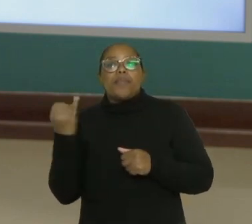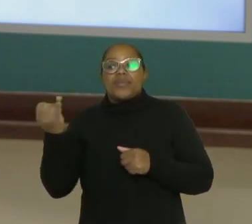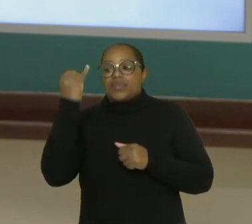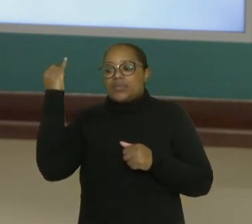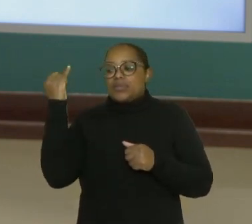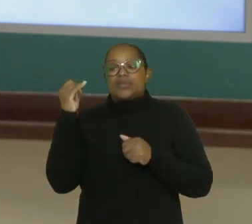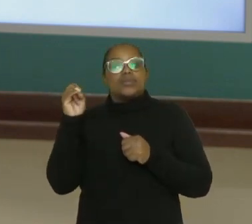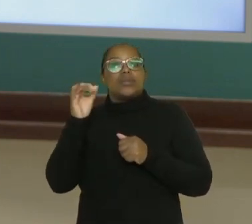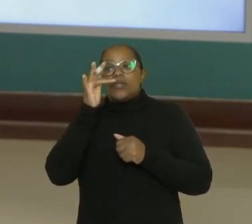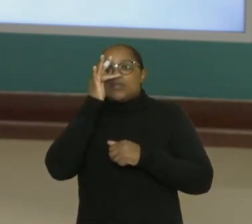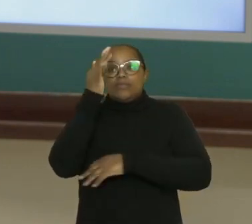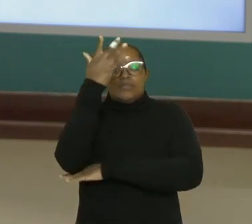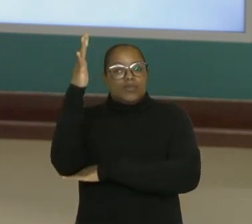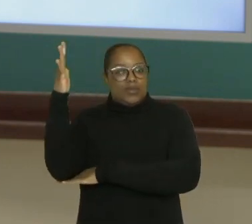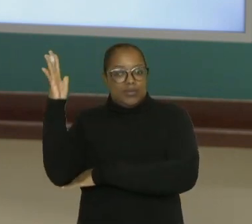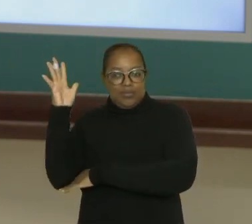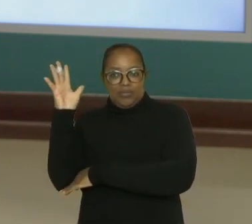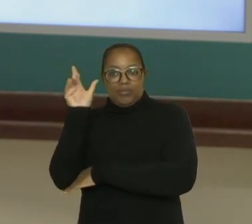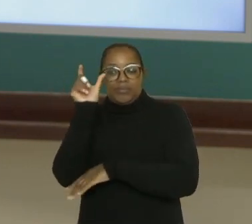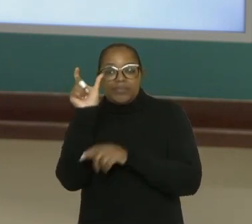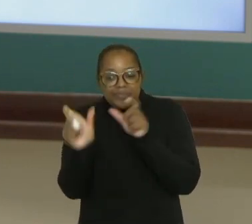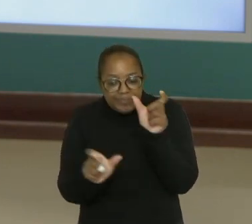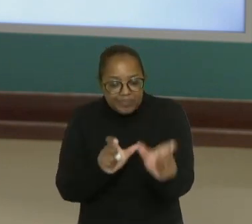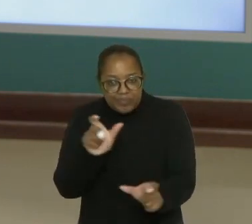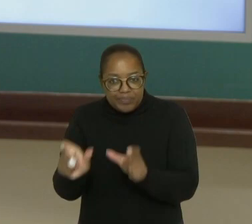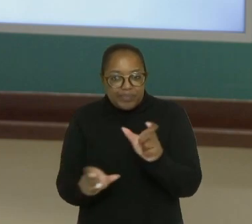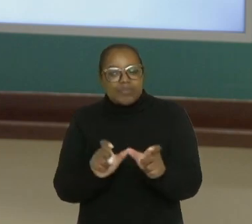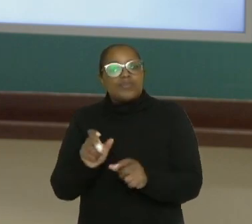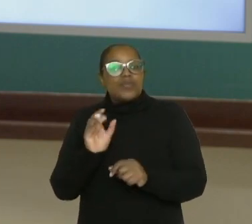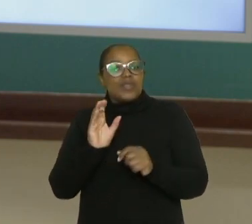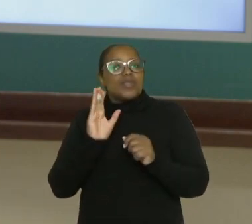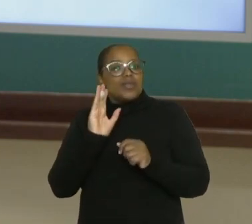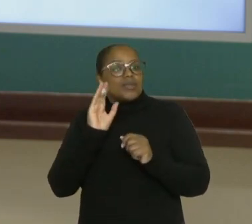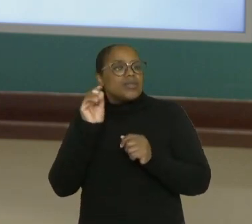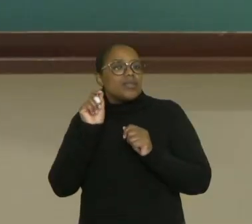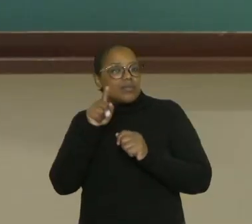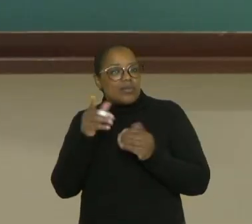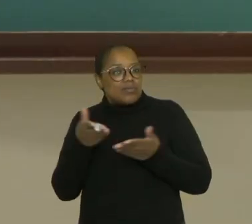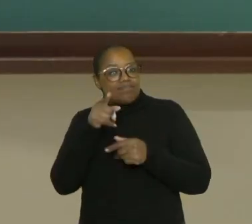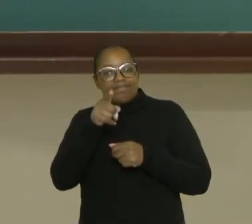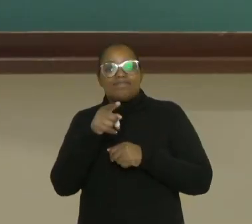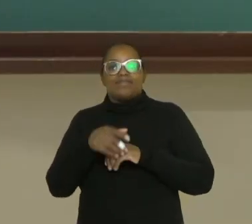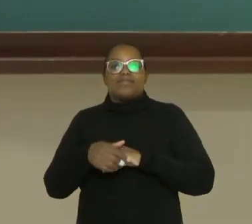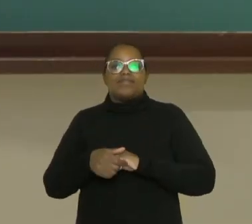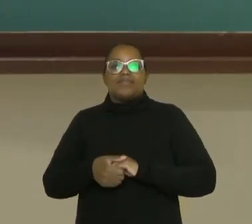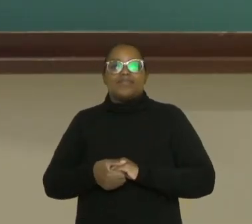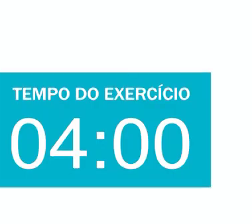natureza para a sobrevivência da própria humanidade. Então, está com vocês.